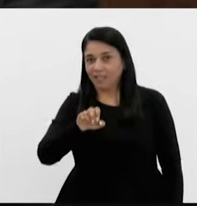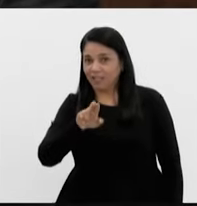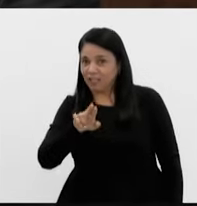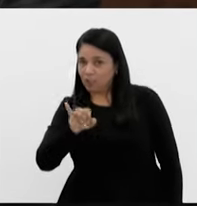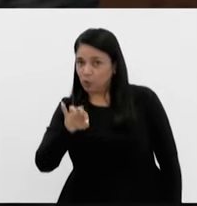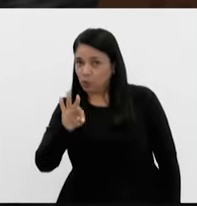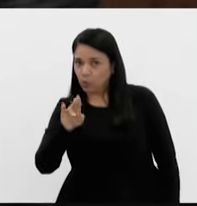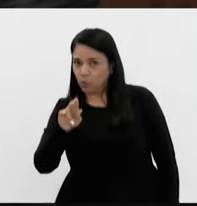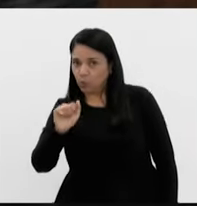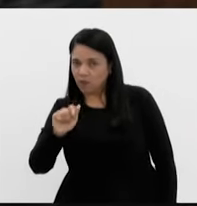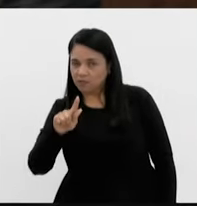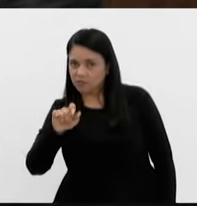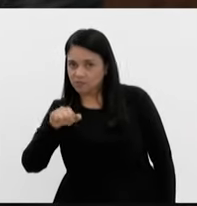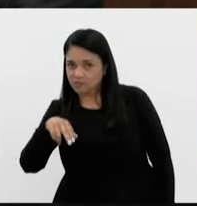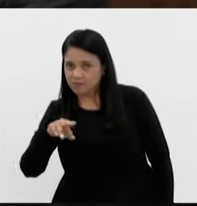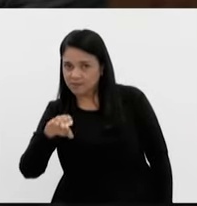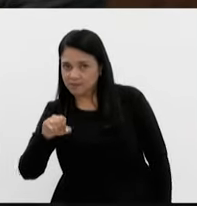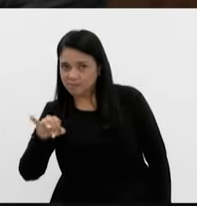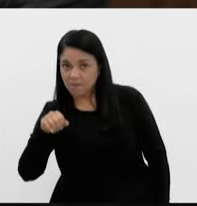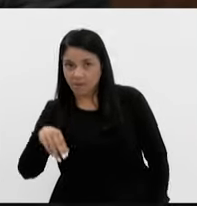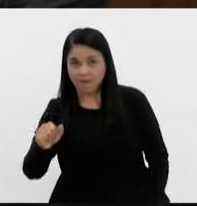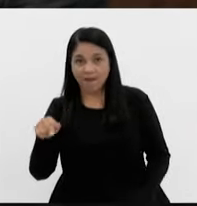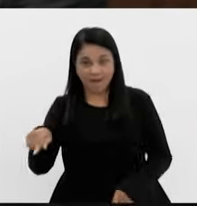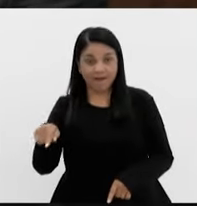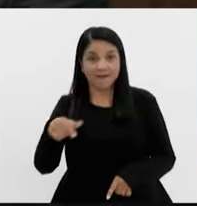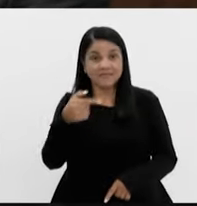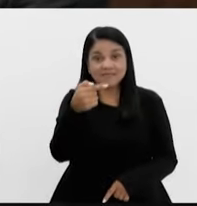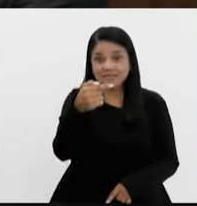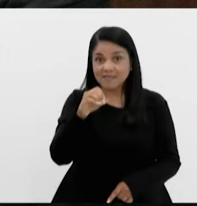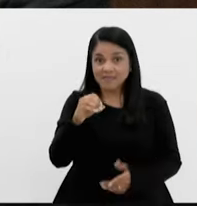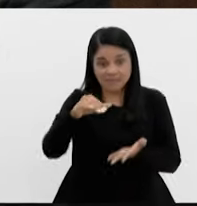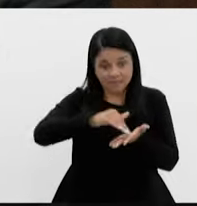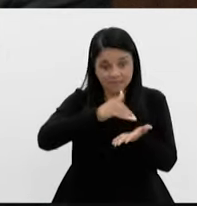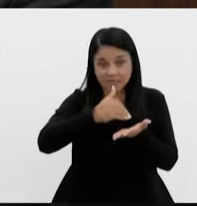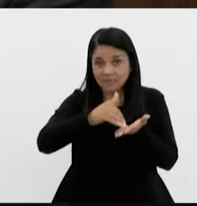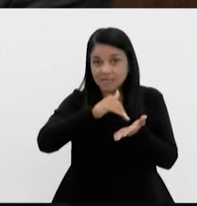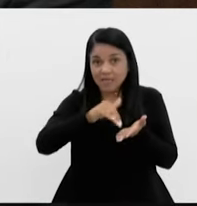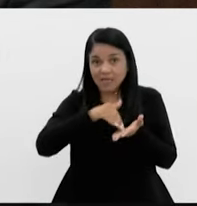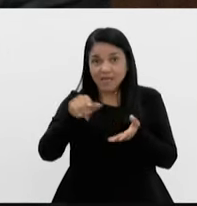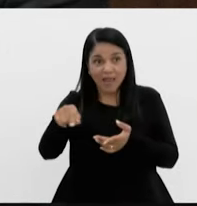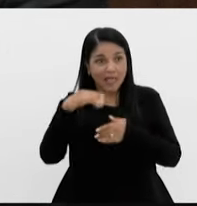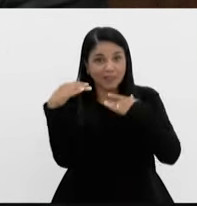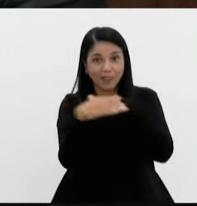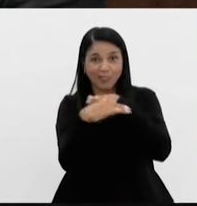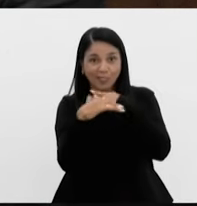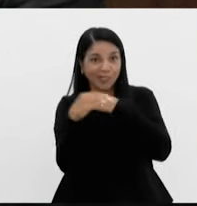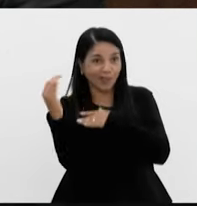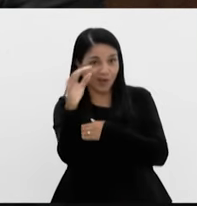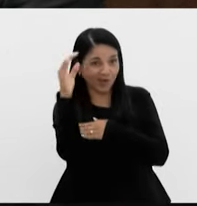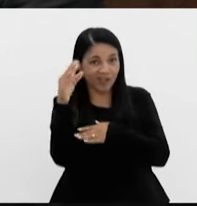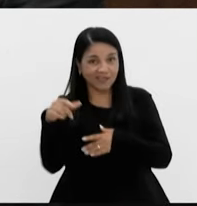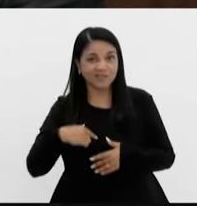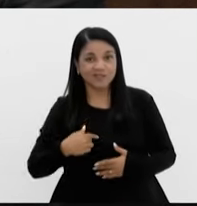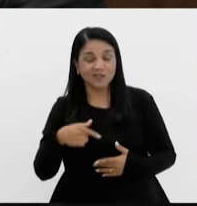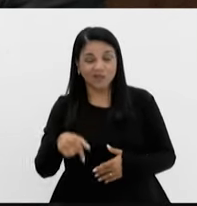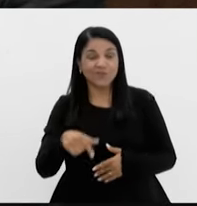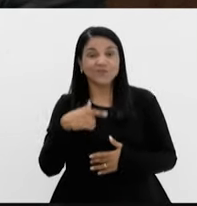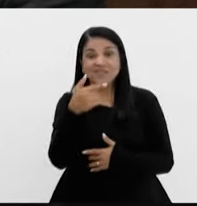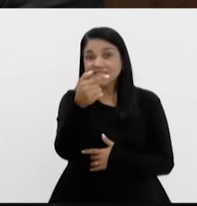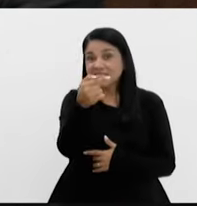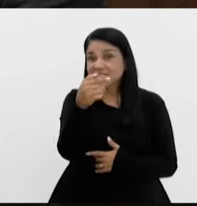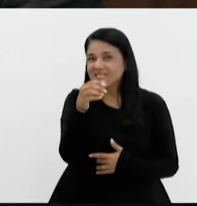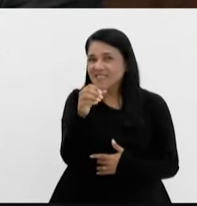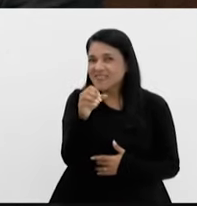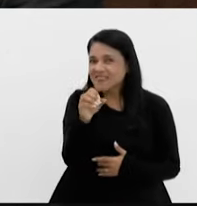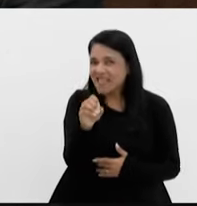ladrões eram 40 e Niterói são 70 aprovou e aprovou pra mulher dele mais uma